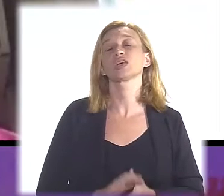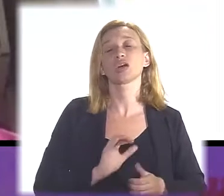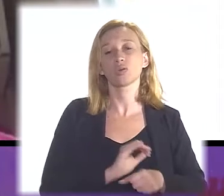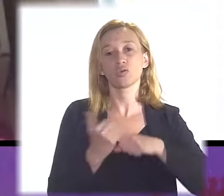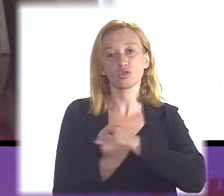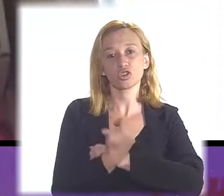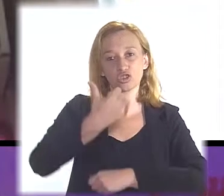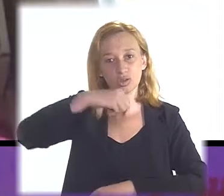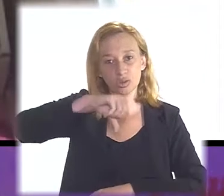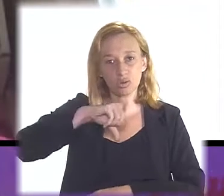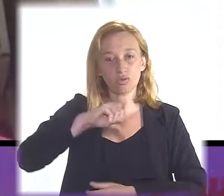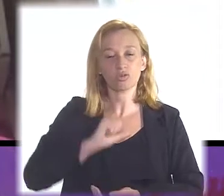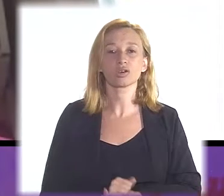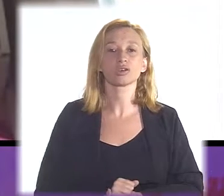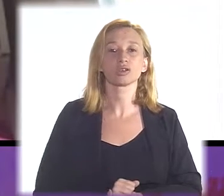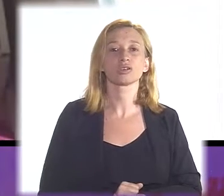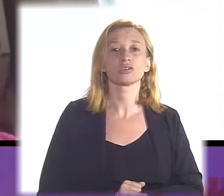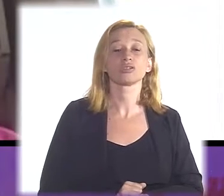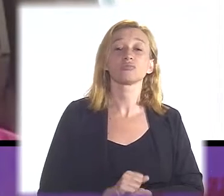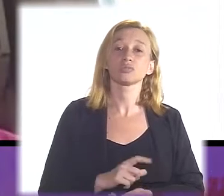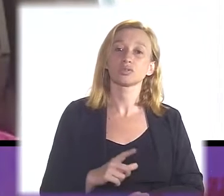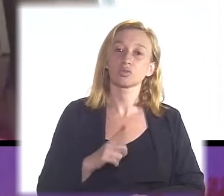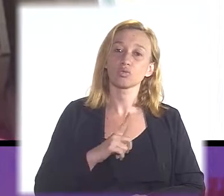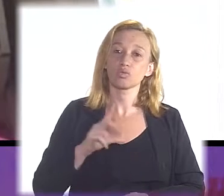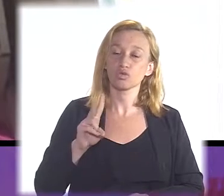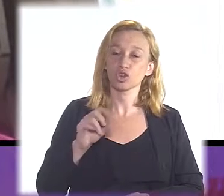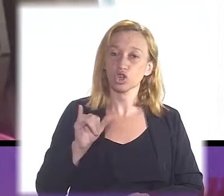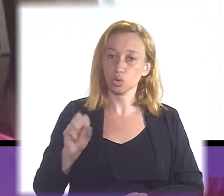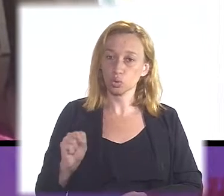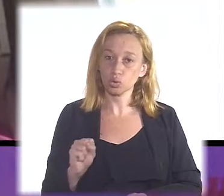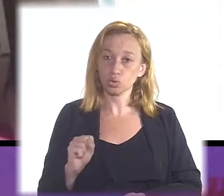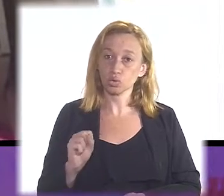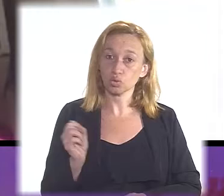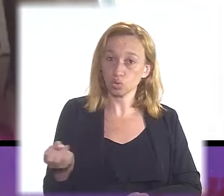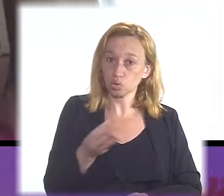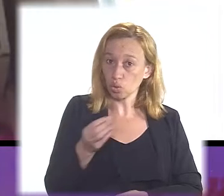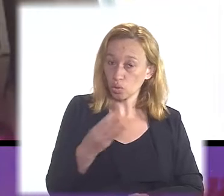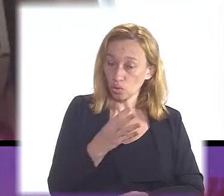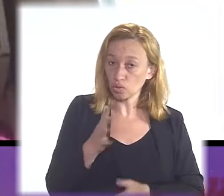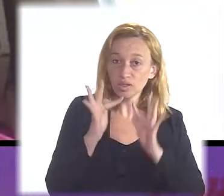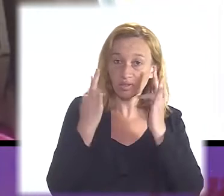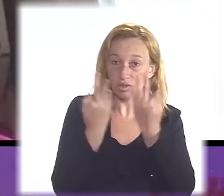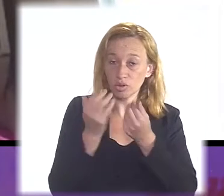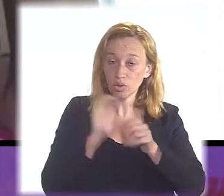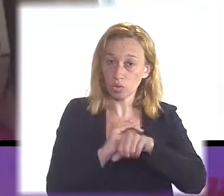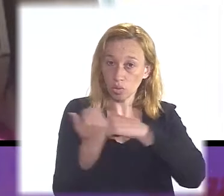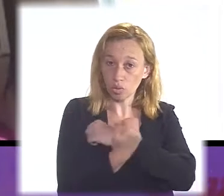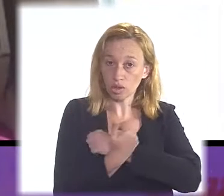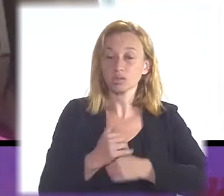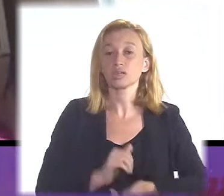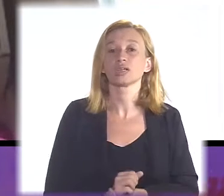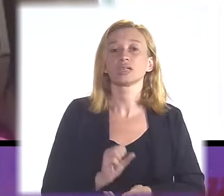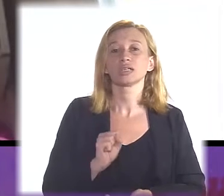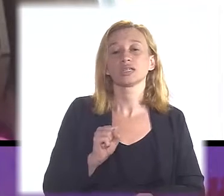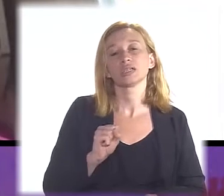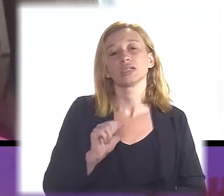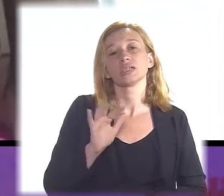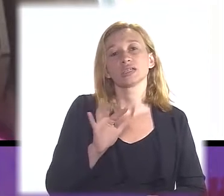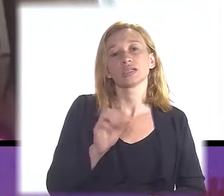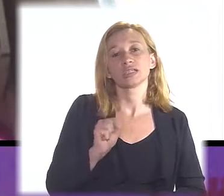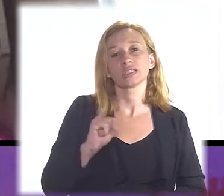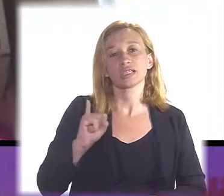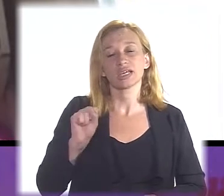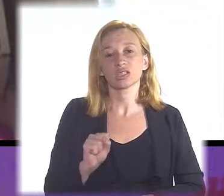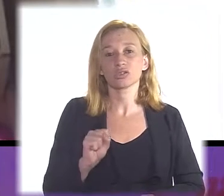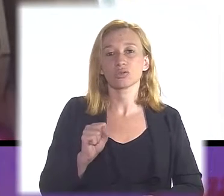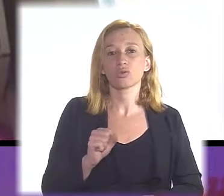A Covid-19 ela é causada por um vírus, um novo vírus da família do coronavírus, que é o SARS-CoV-2, como